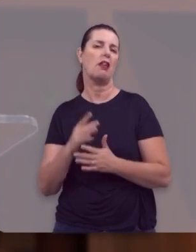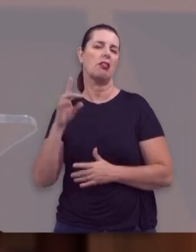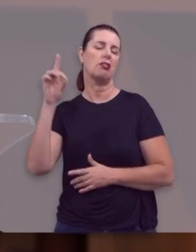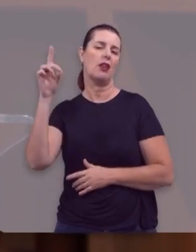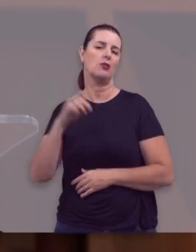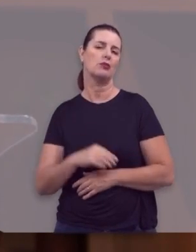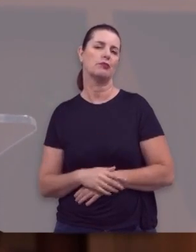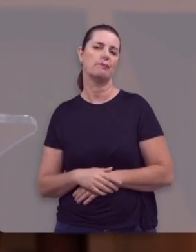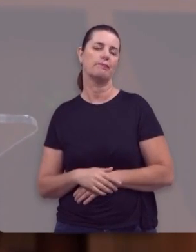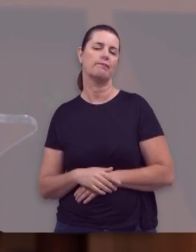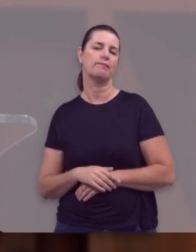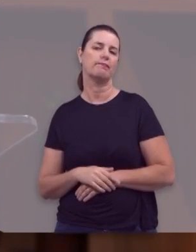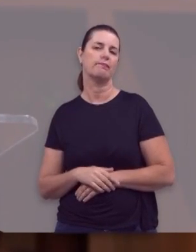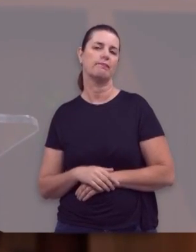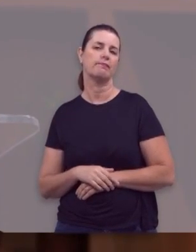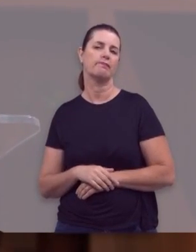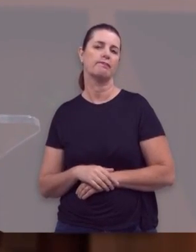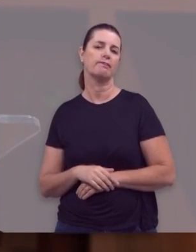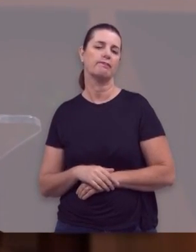escarnecedores.